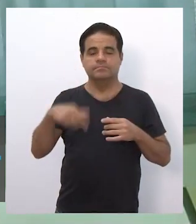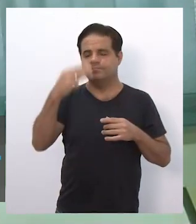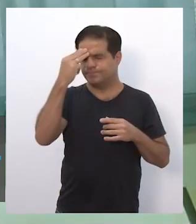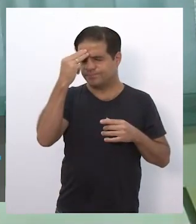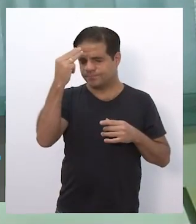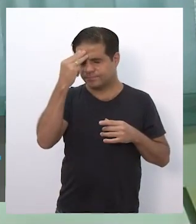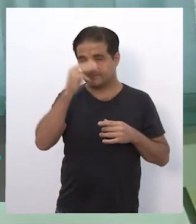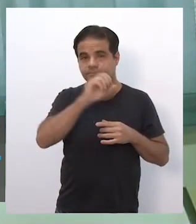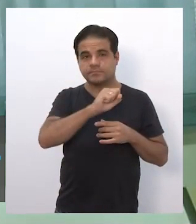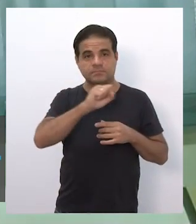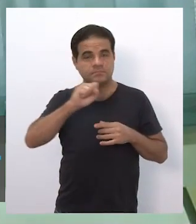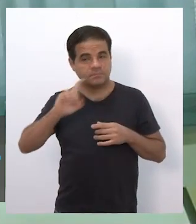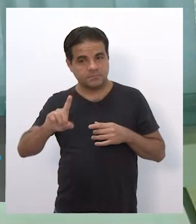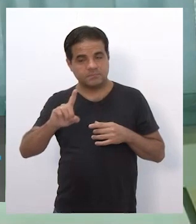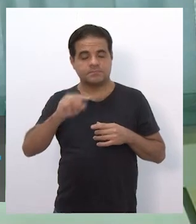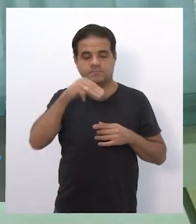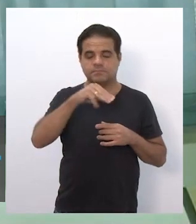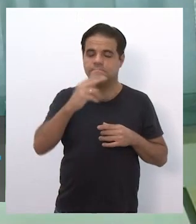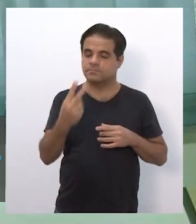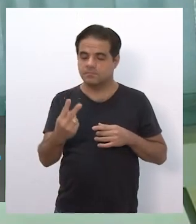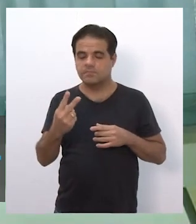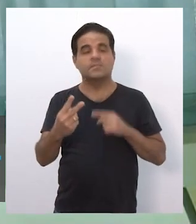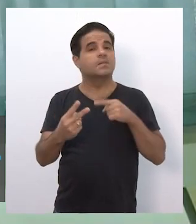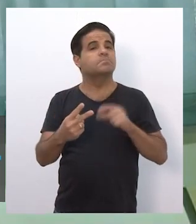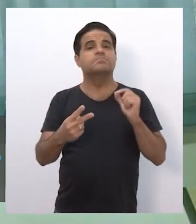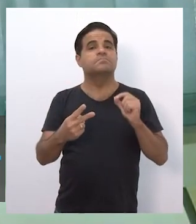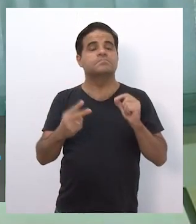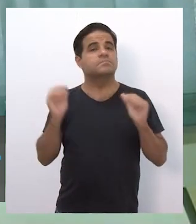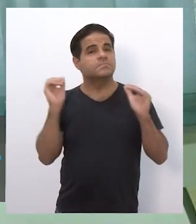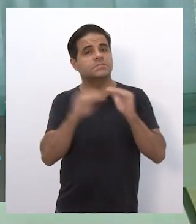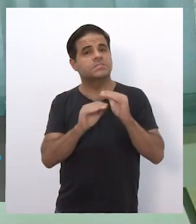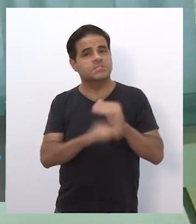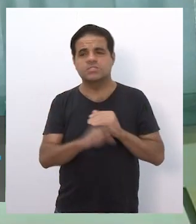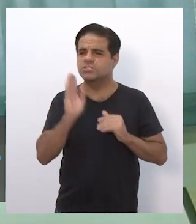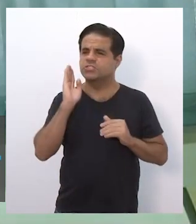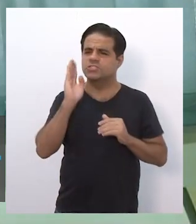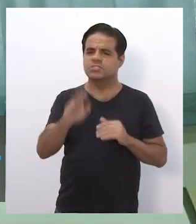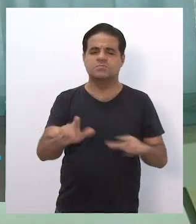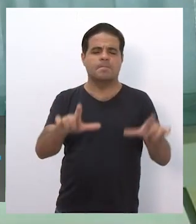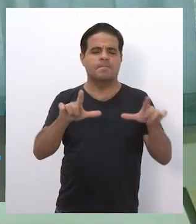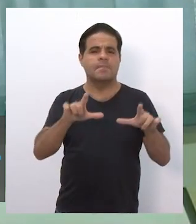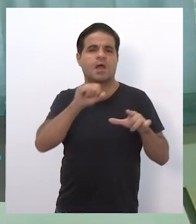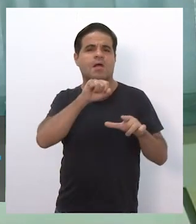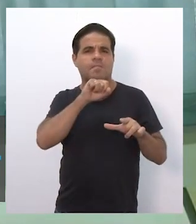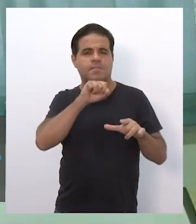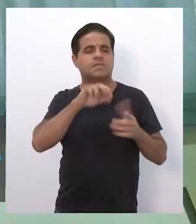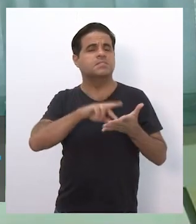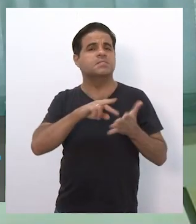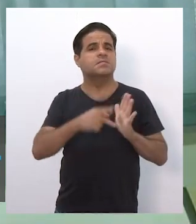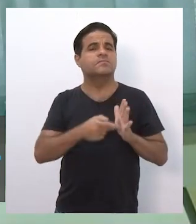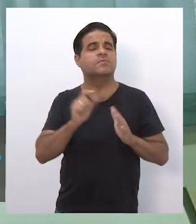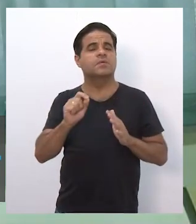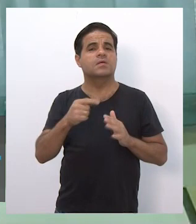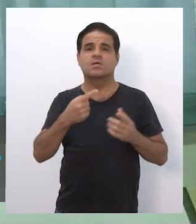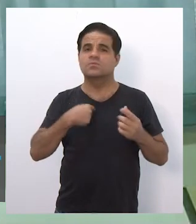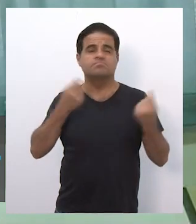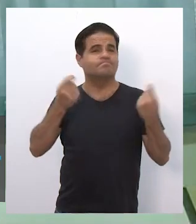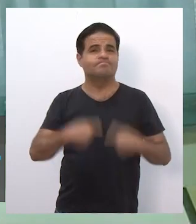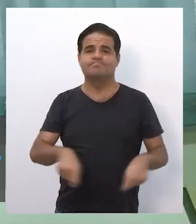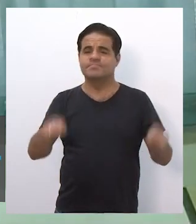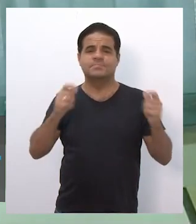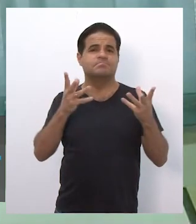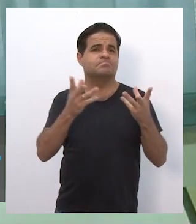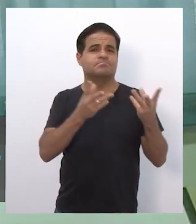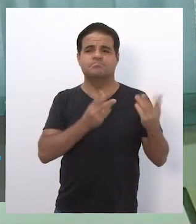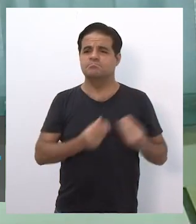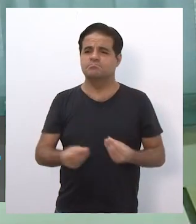memórias SSD, no caso M2, eles são encaixados direto na placa-mãe. O que isso significa? Que eu já não preciso desse monte de